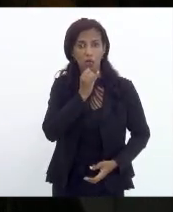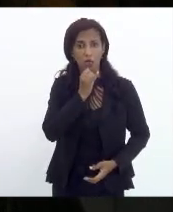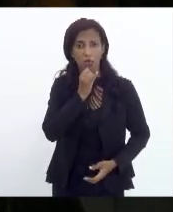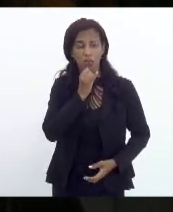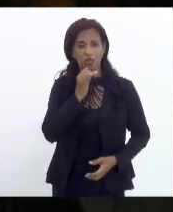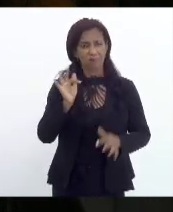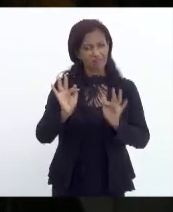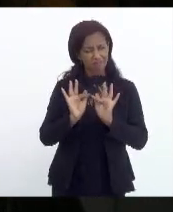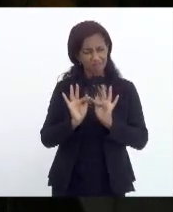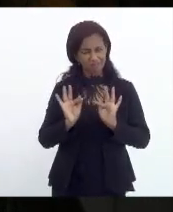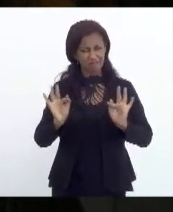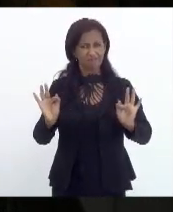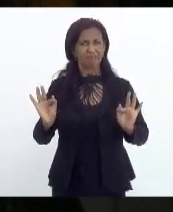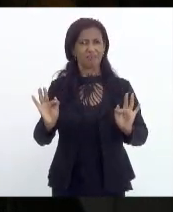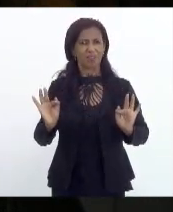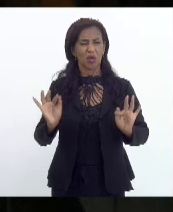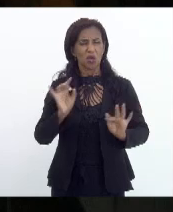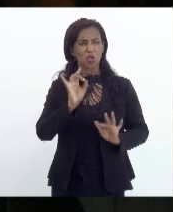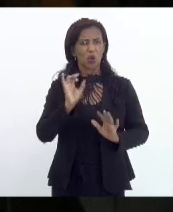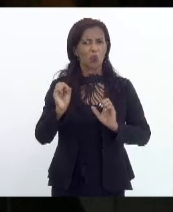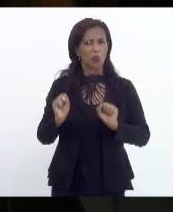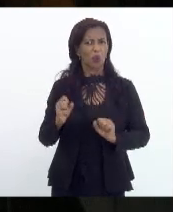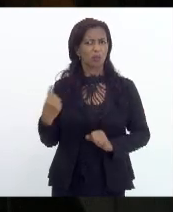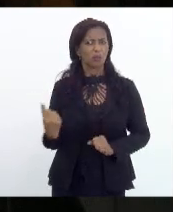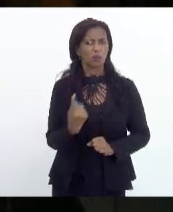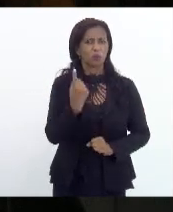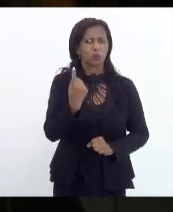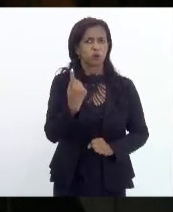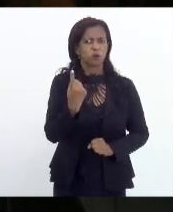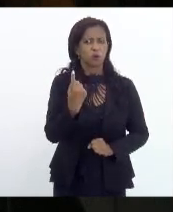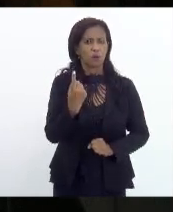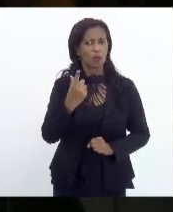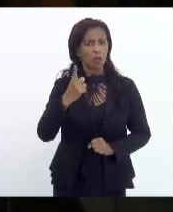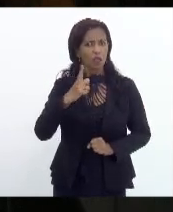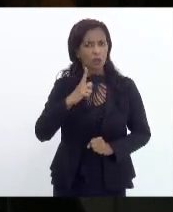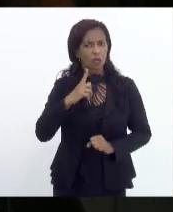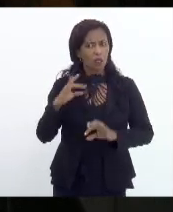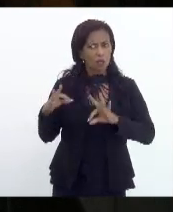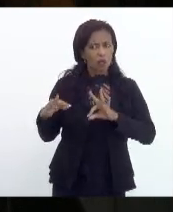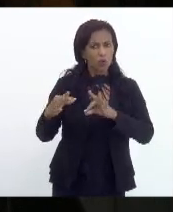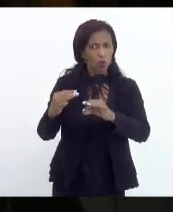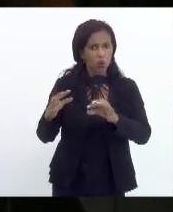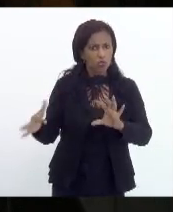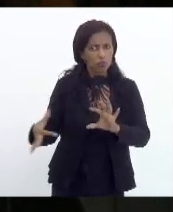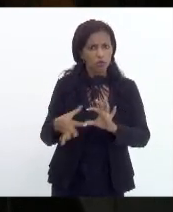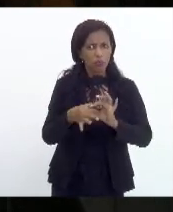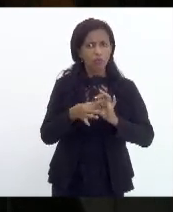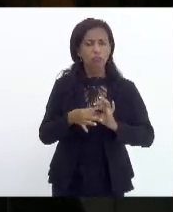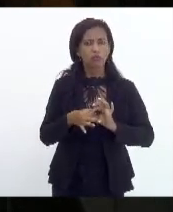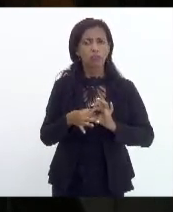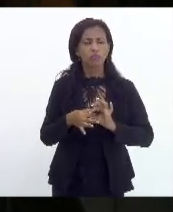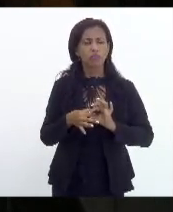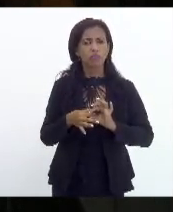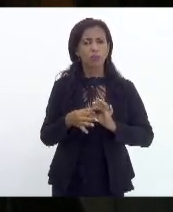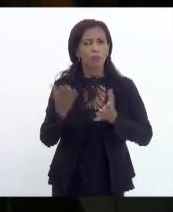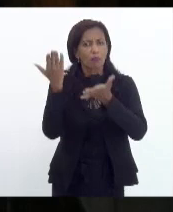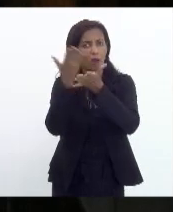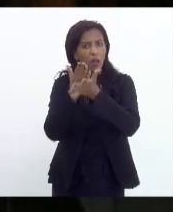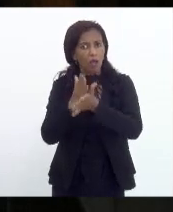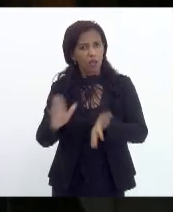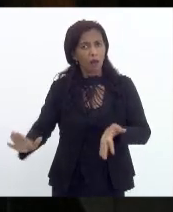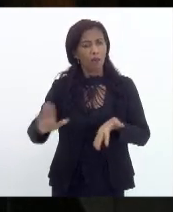que a frase só pode ser o única temos que todos estão juntos para